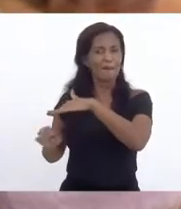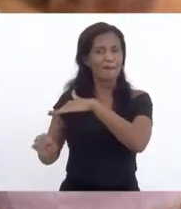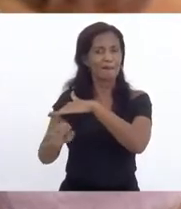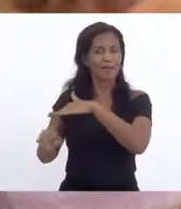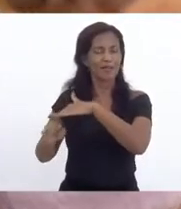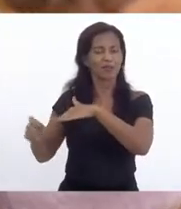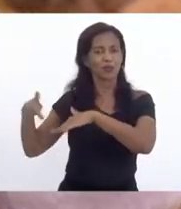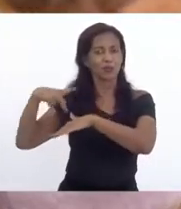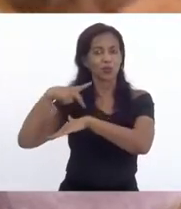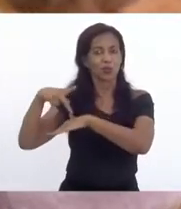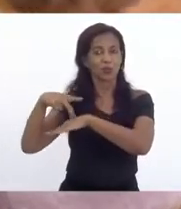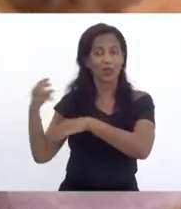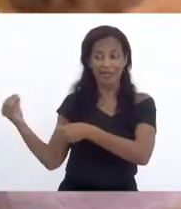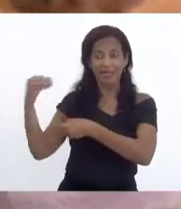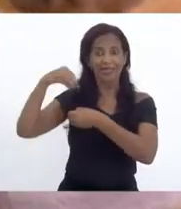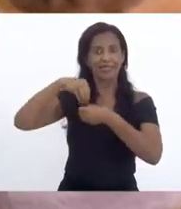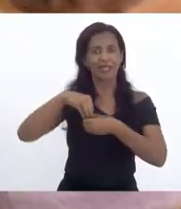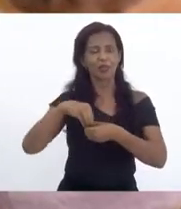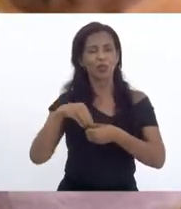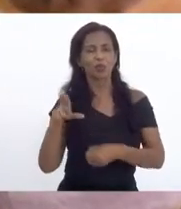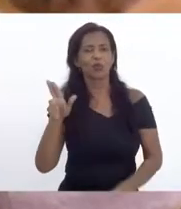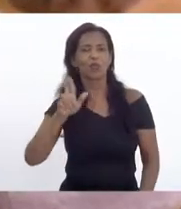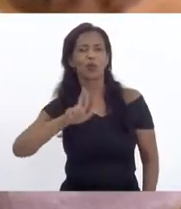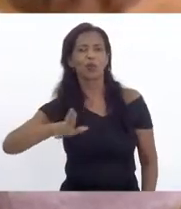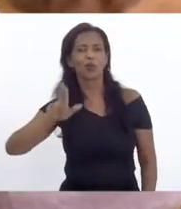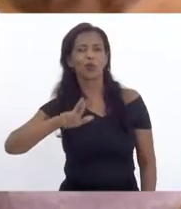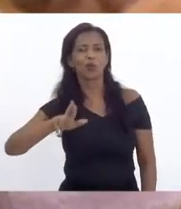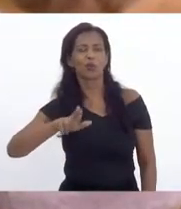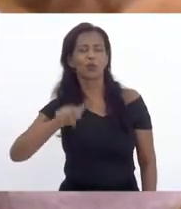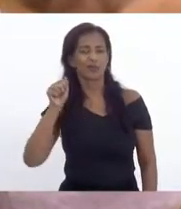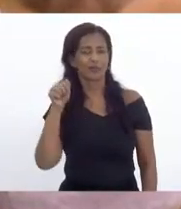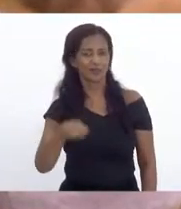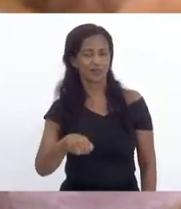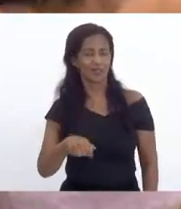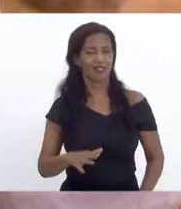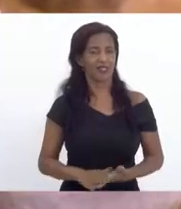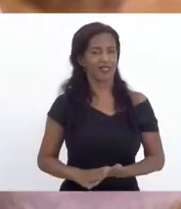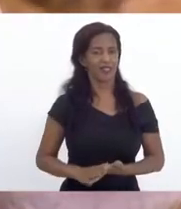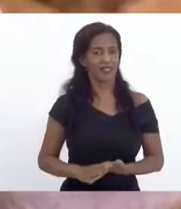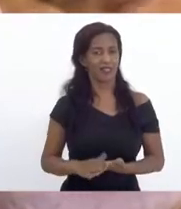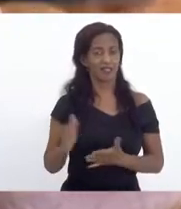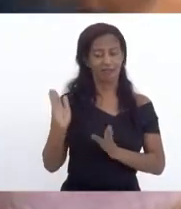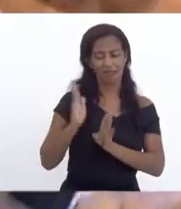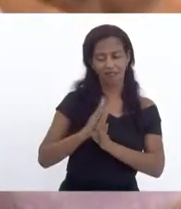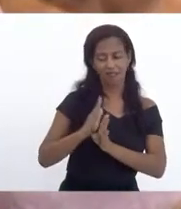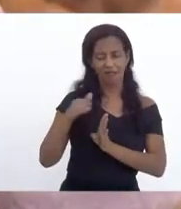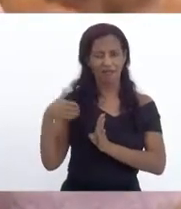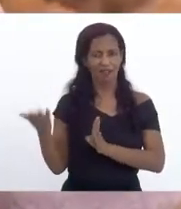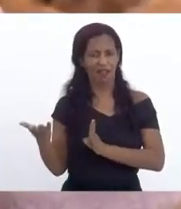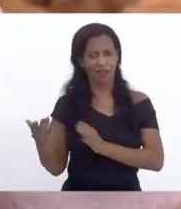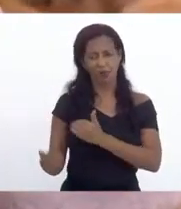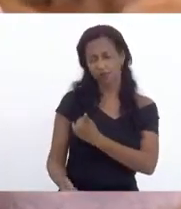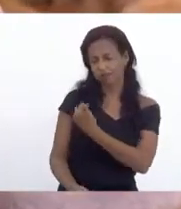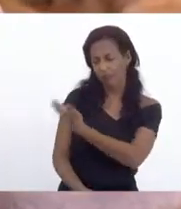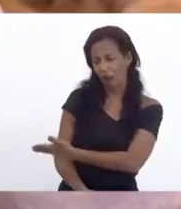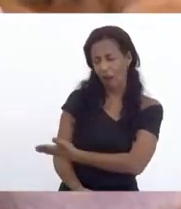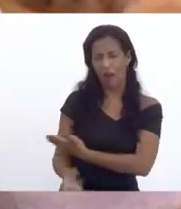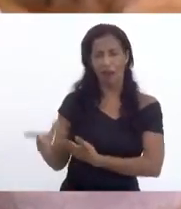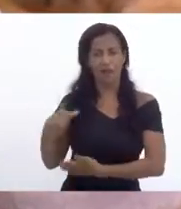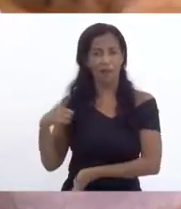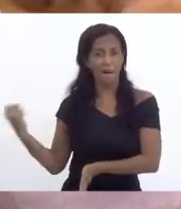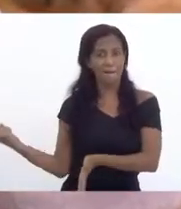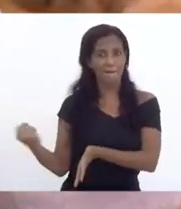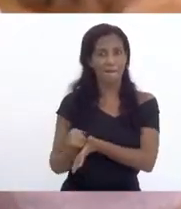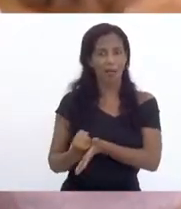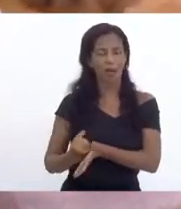país. Está aqui dentro da Universidade Estadual do Norte Fluminense, Darcy Ribeiro, está aqui ao nosso lado, e que causa um